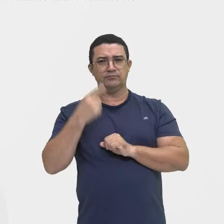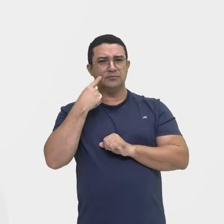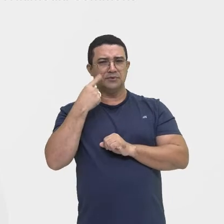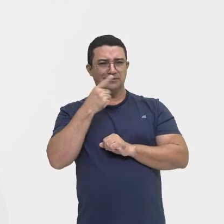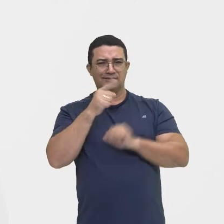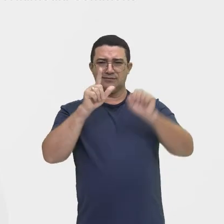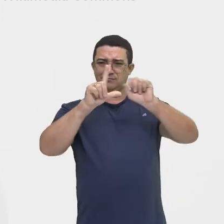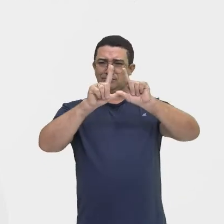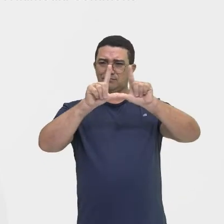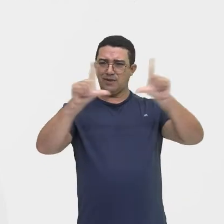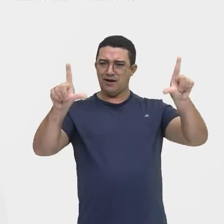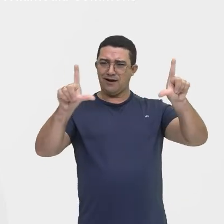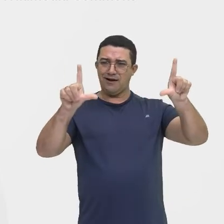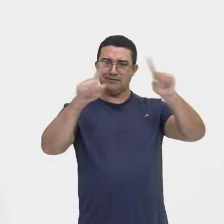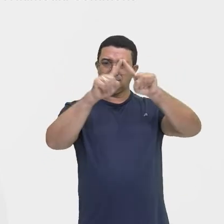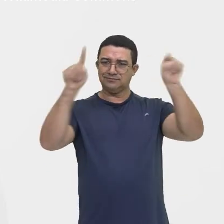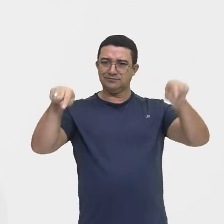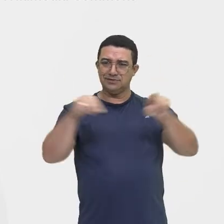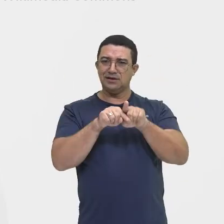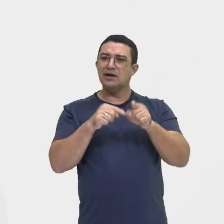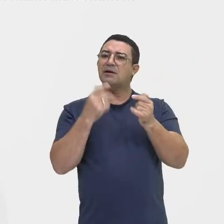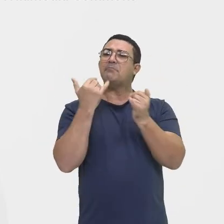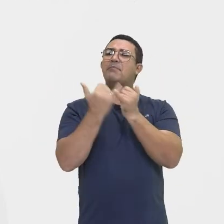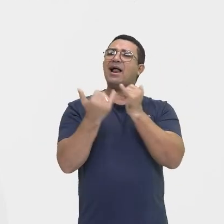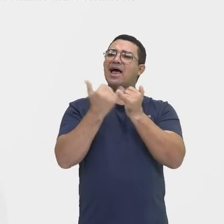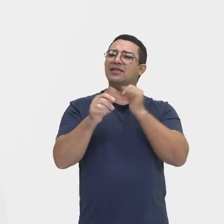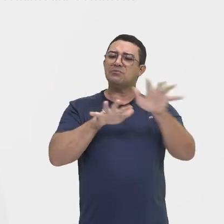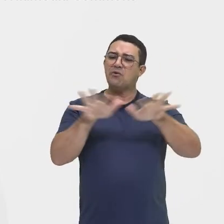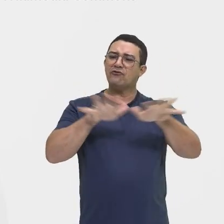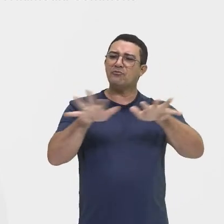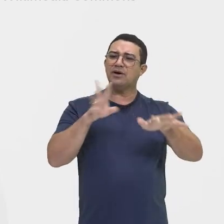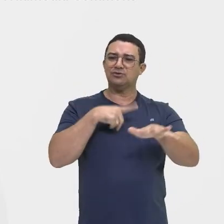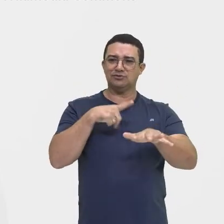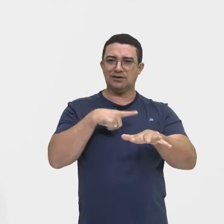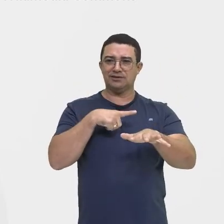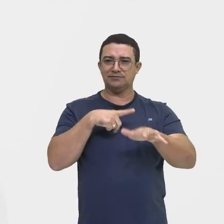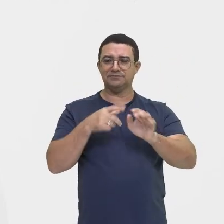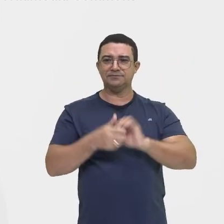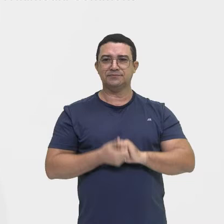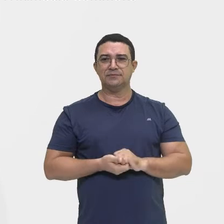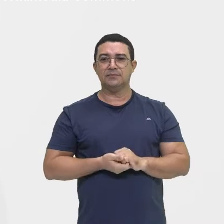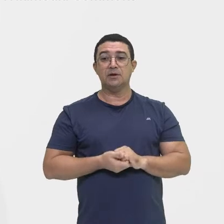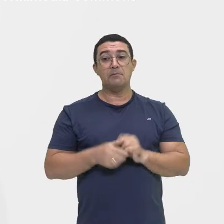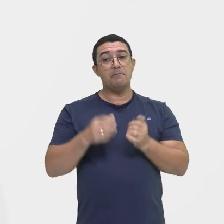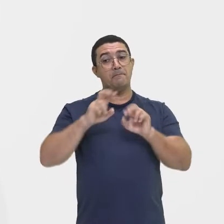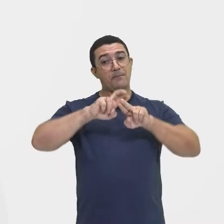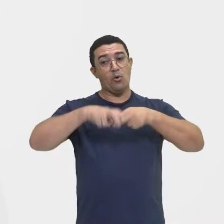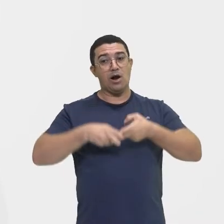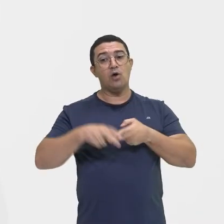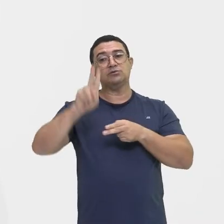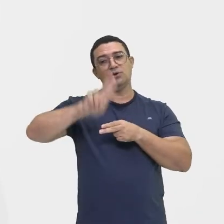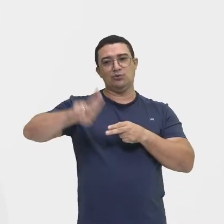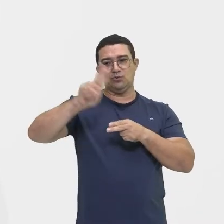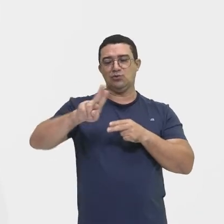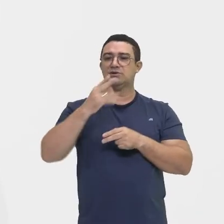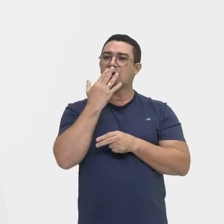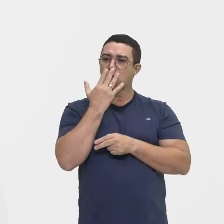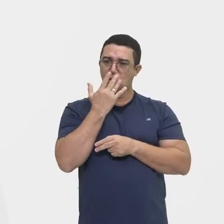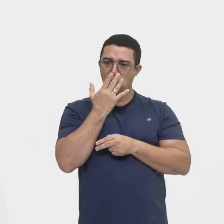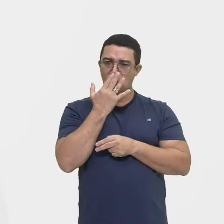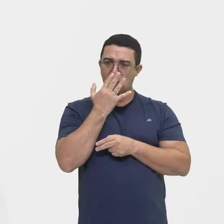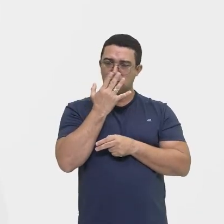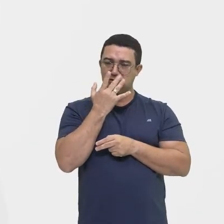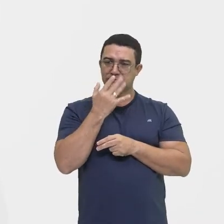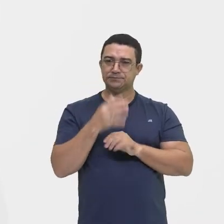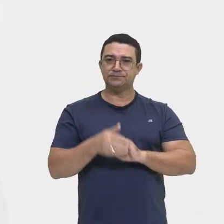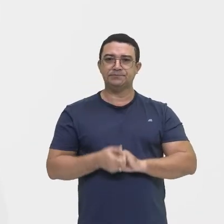está se movendo, ainda mais se a gente olha fixamente para ela, por conta da utilização das cores, né, e a forma como essa